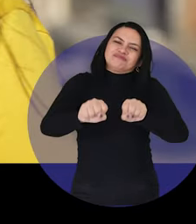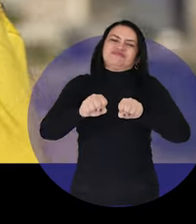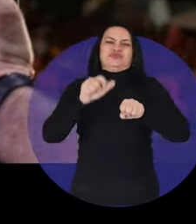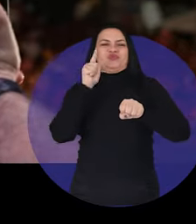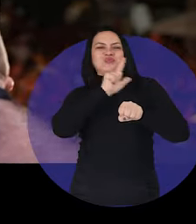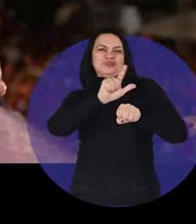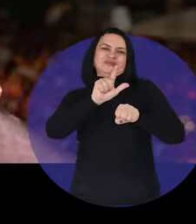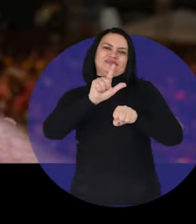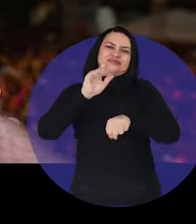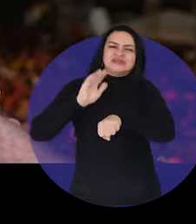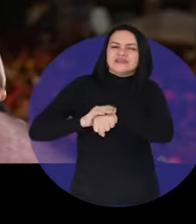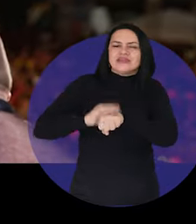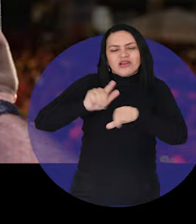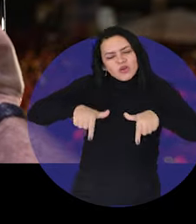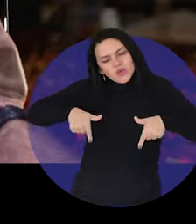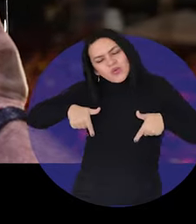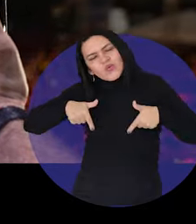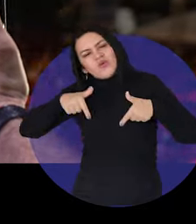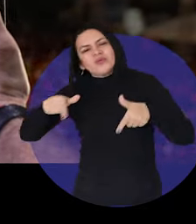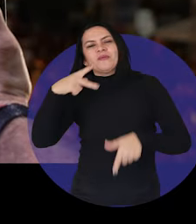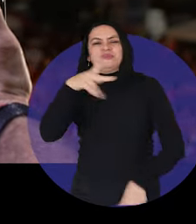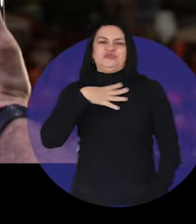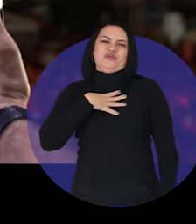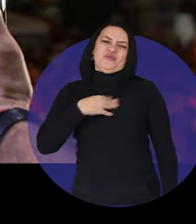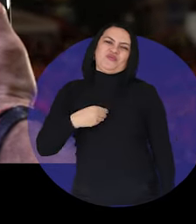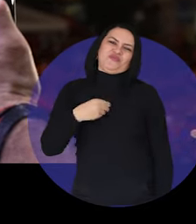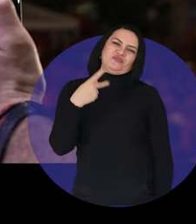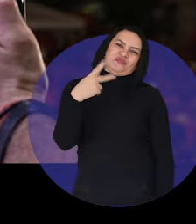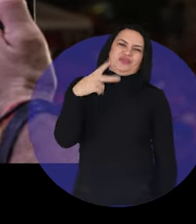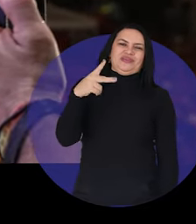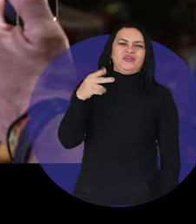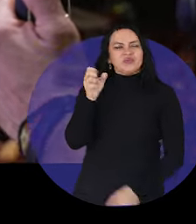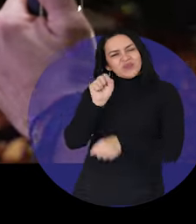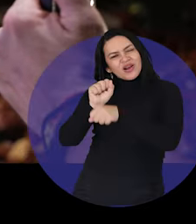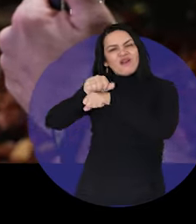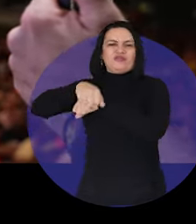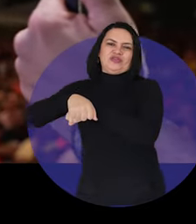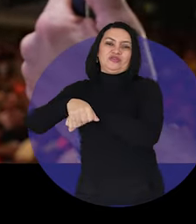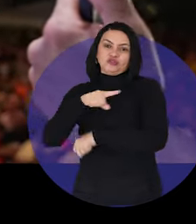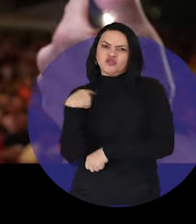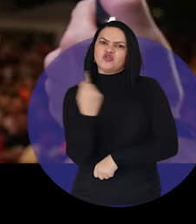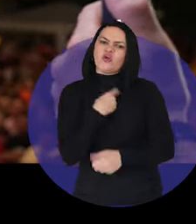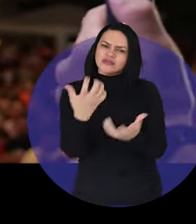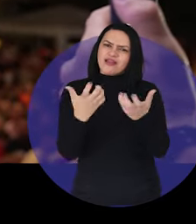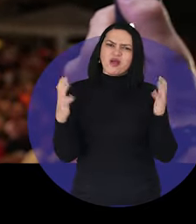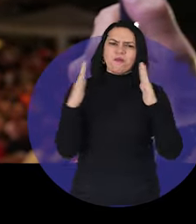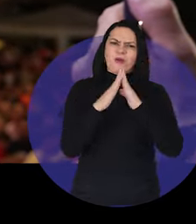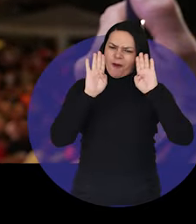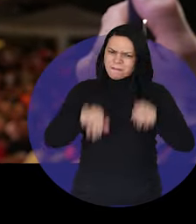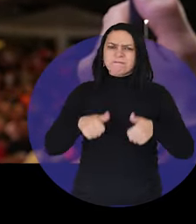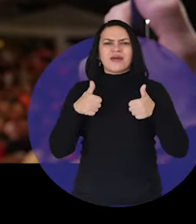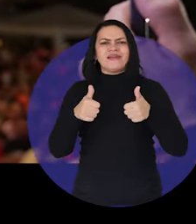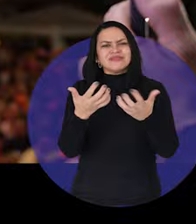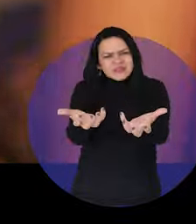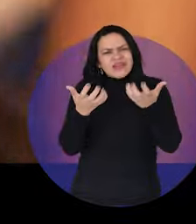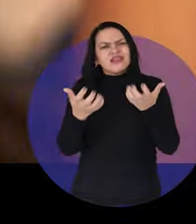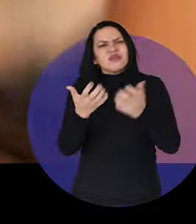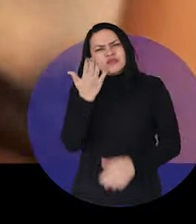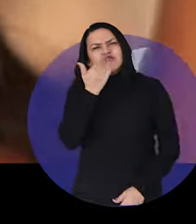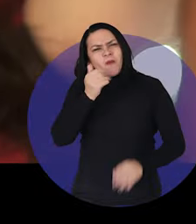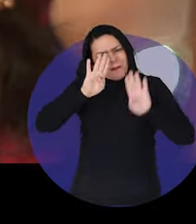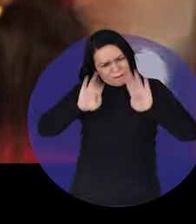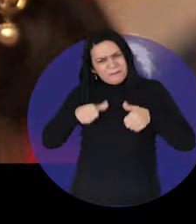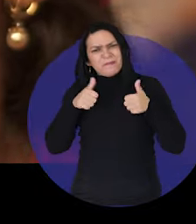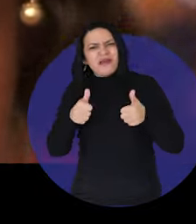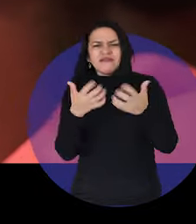chão, que luta pelo seu filho na faculdade. Nós queremos morar bem, nós queremos comer bem, nós